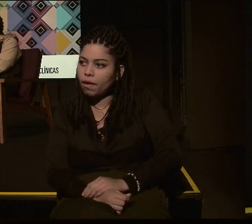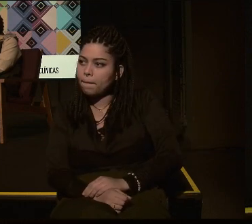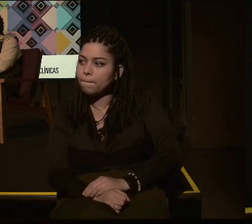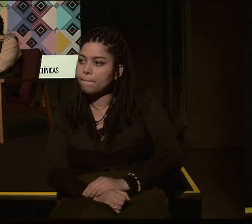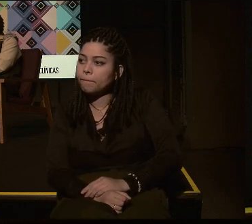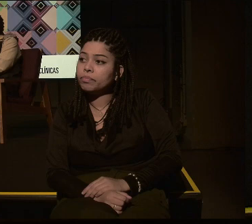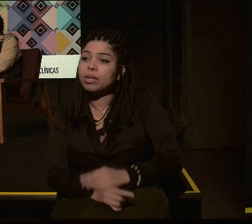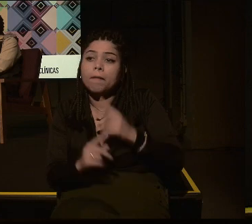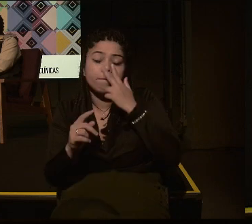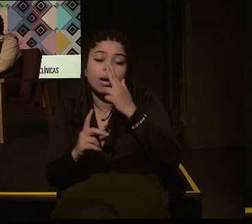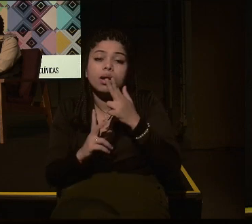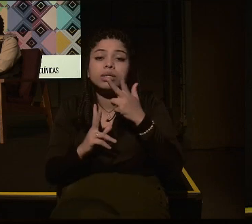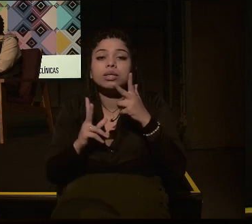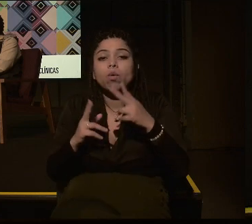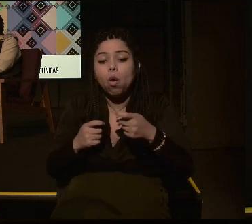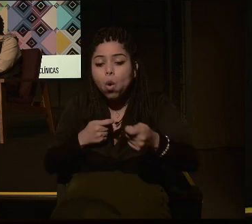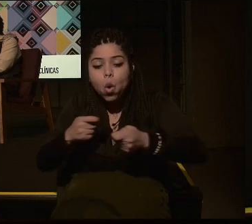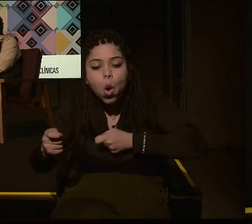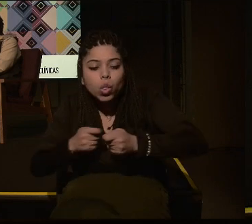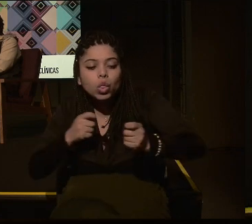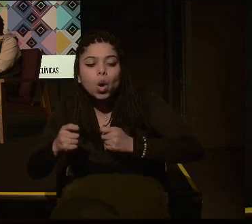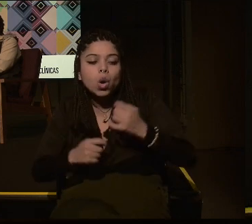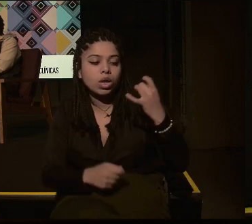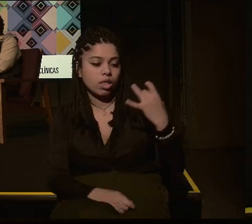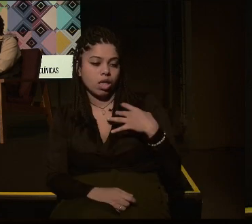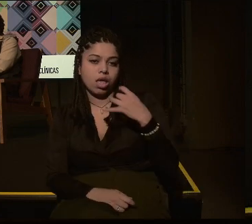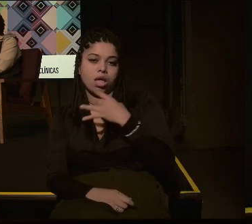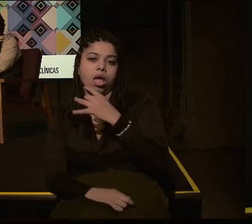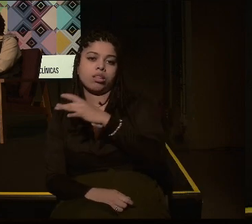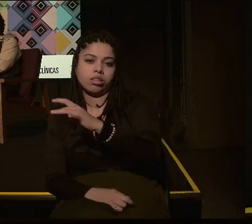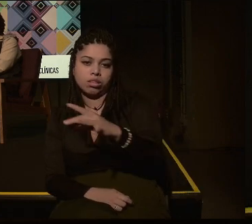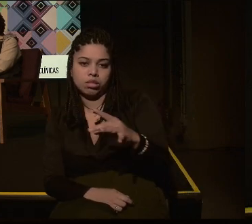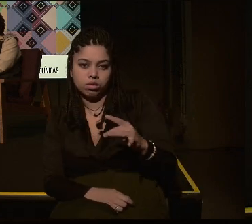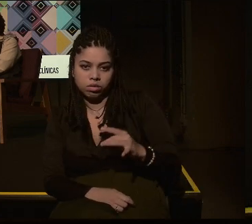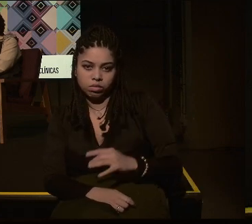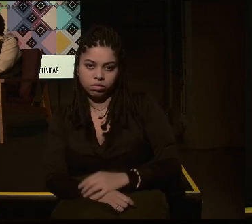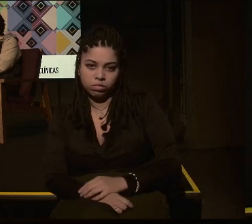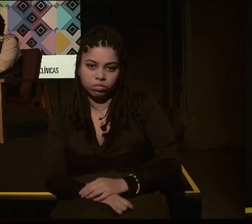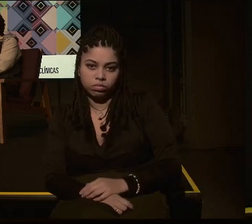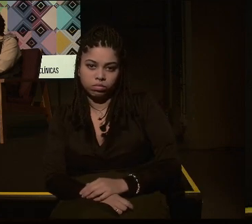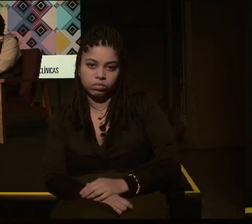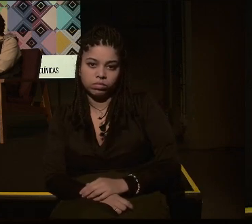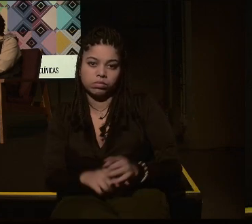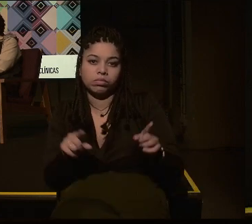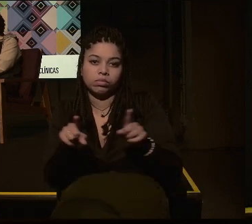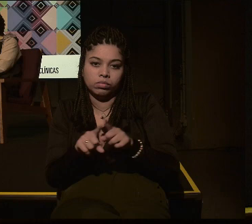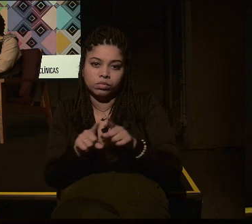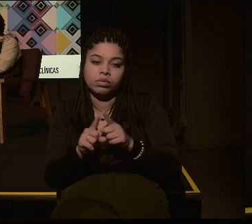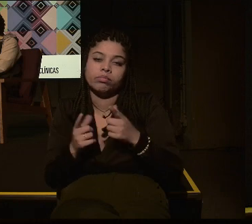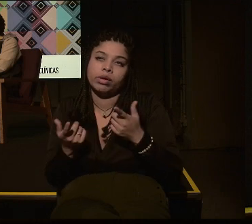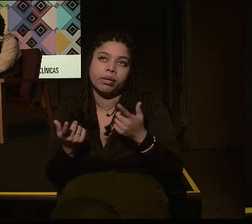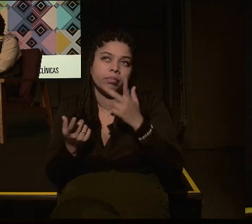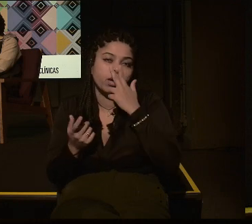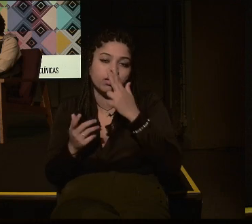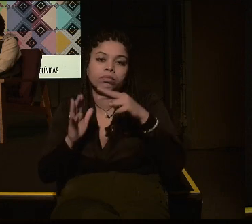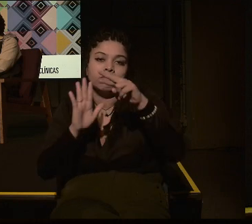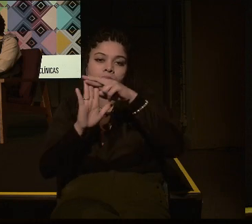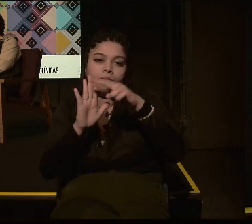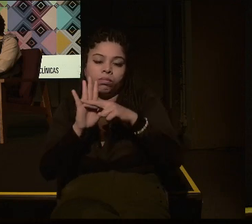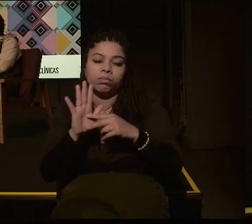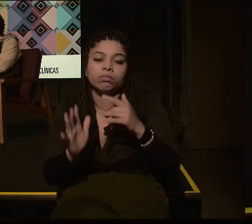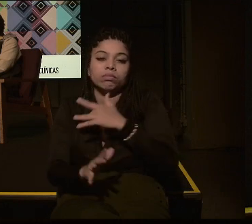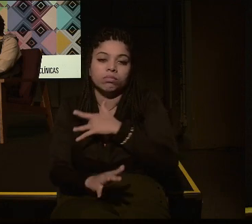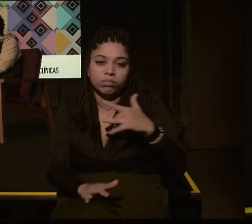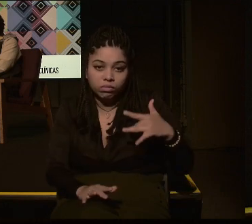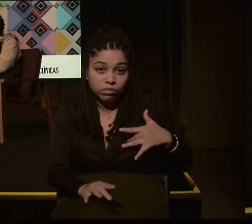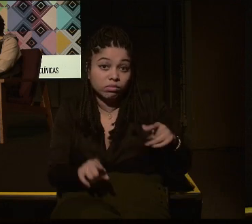de controle individual, que também parte considera uma norma de saúde e de